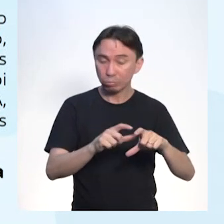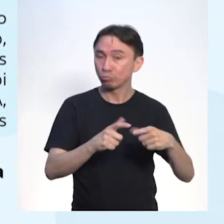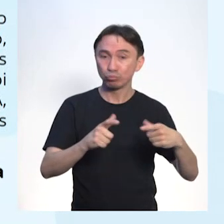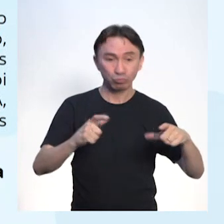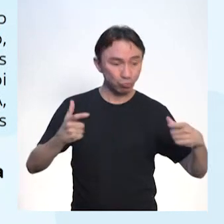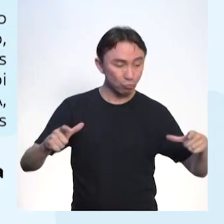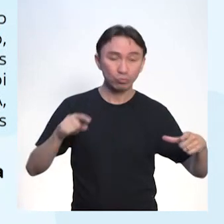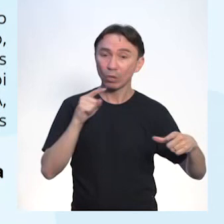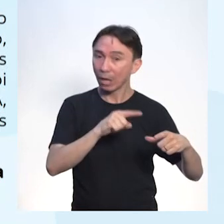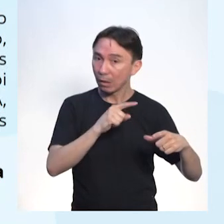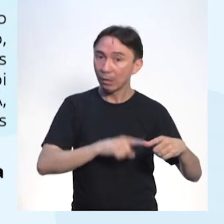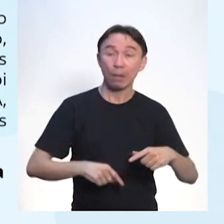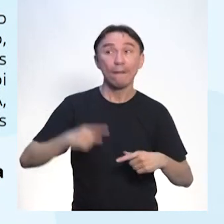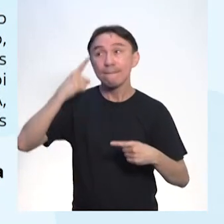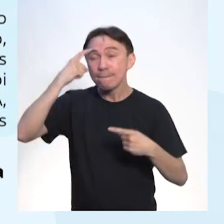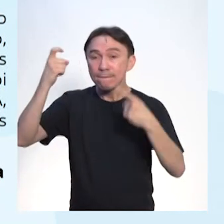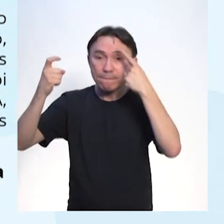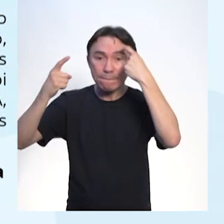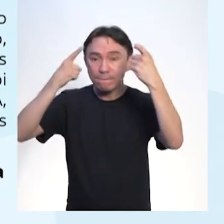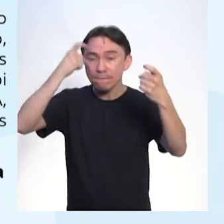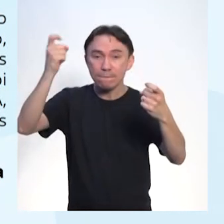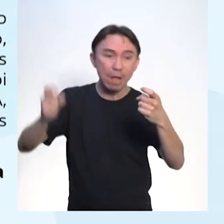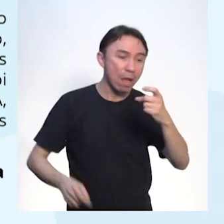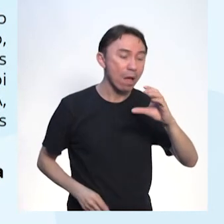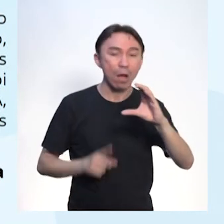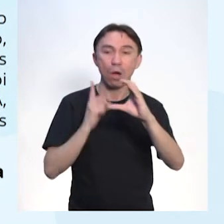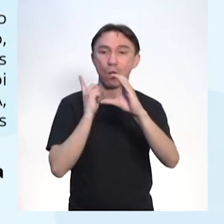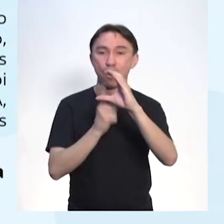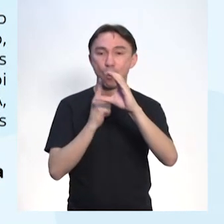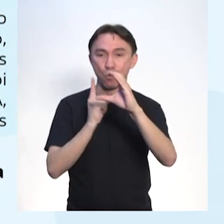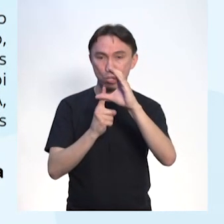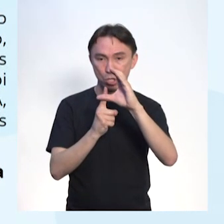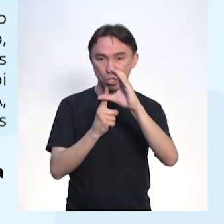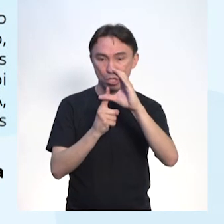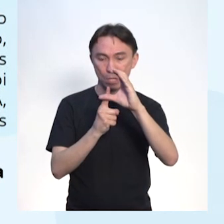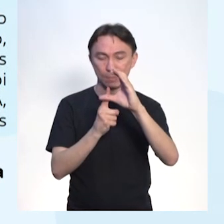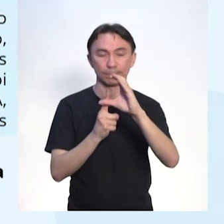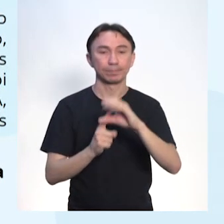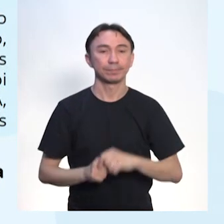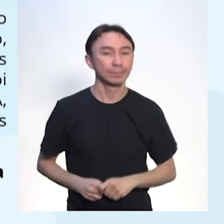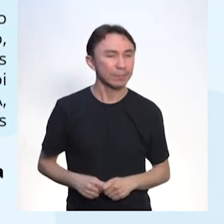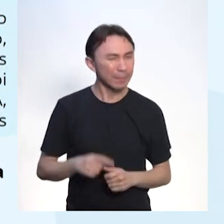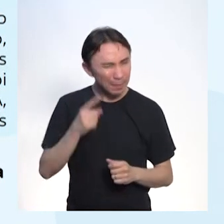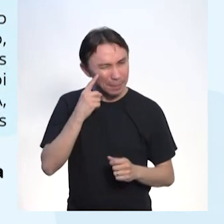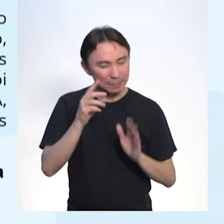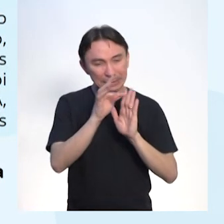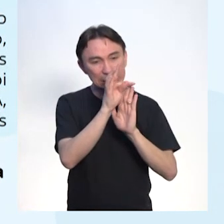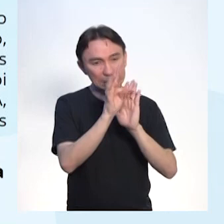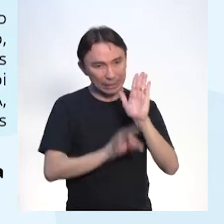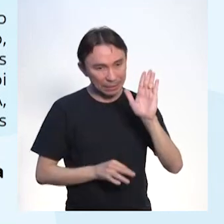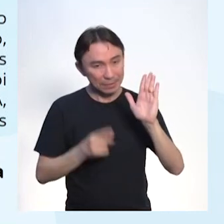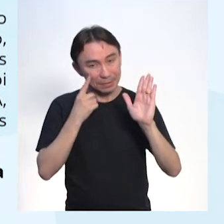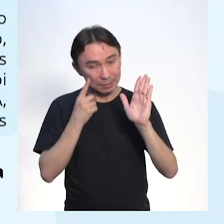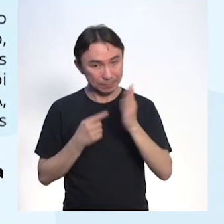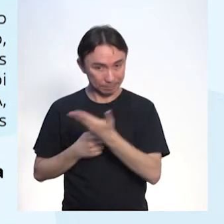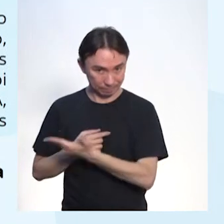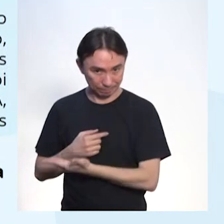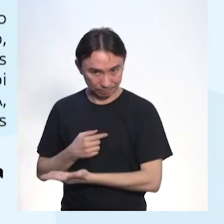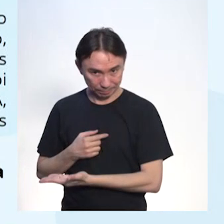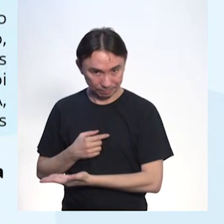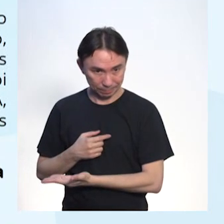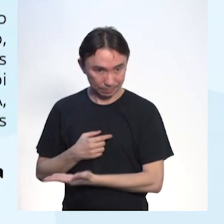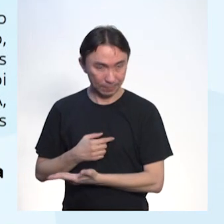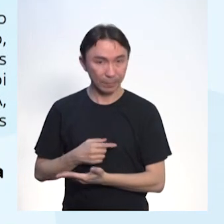das ideias comunistas. Aponte no texto e escreva no chat